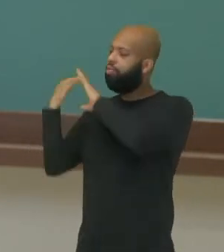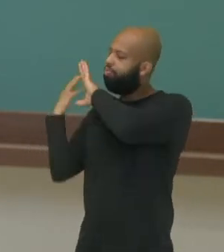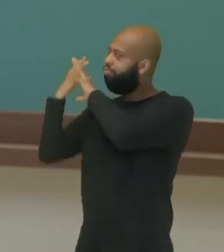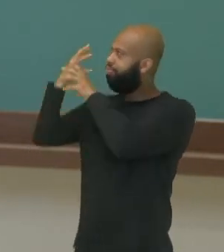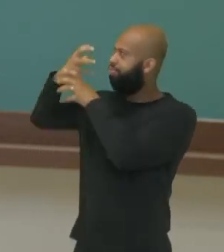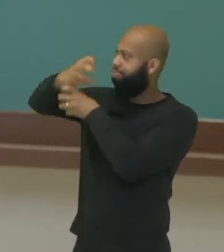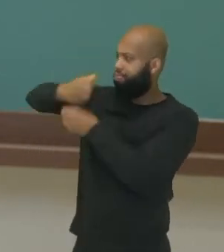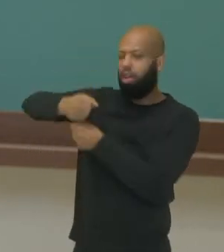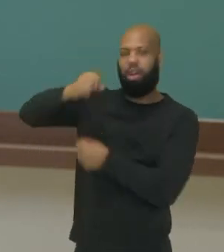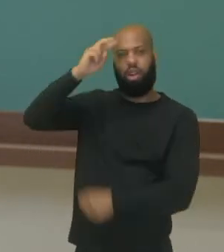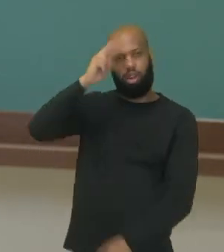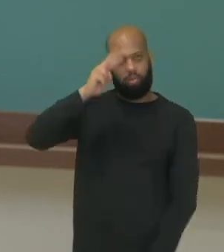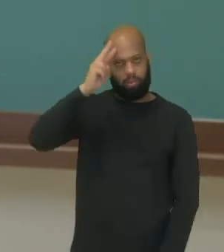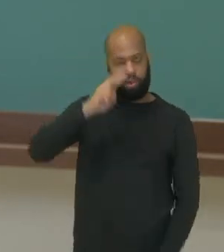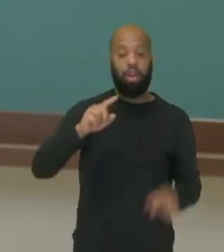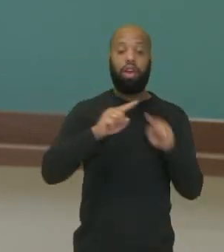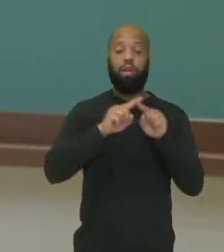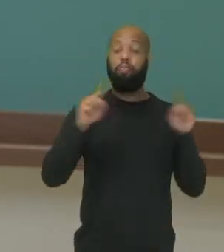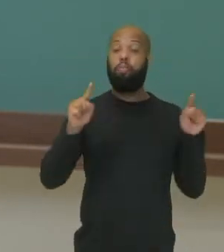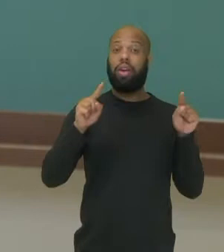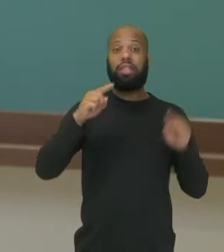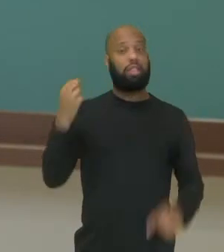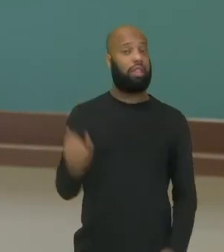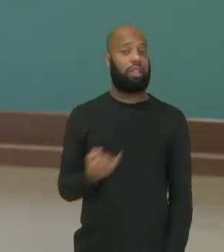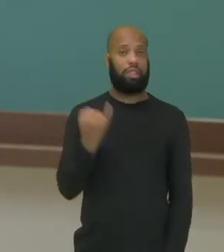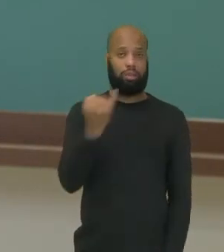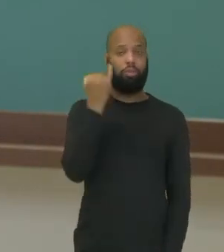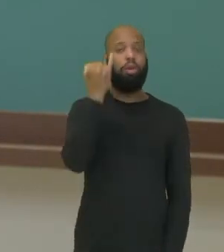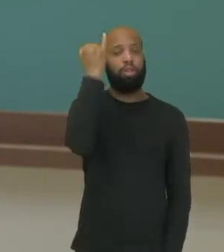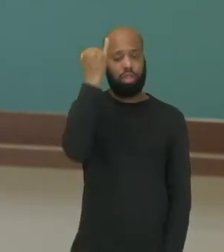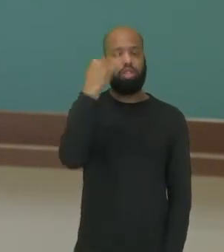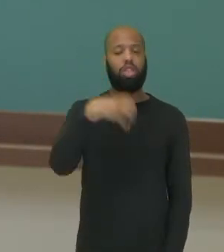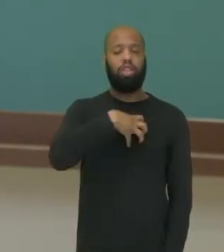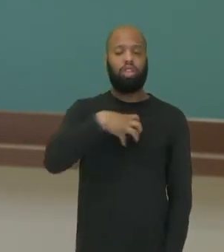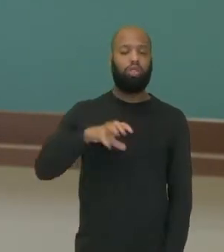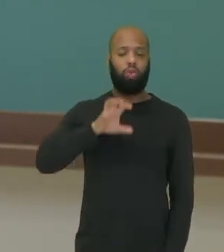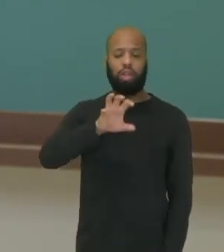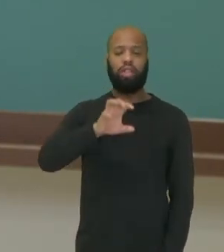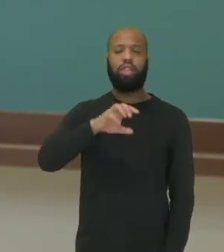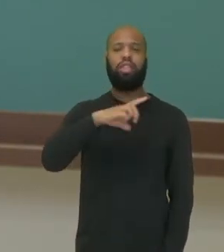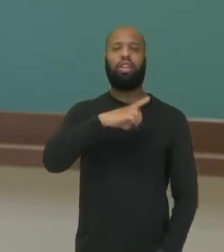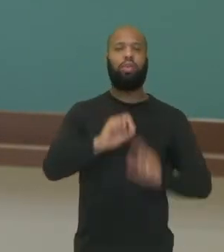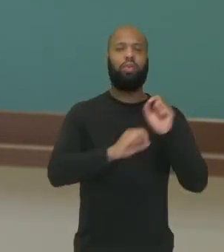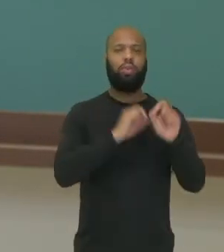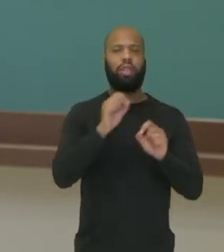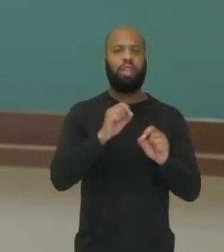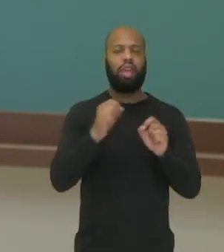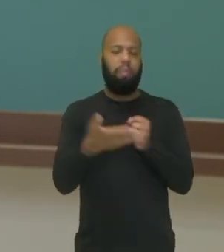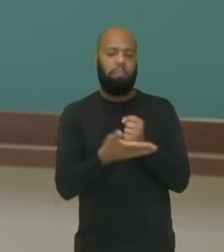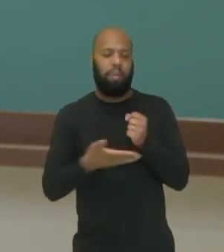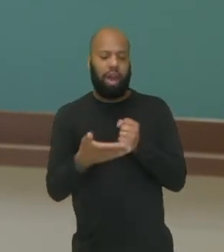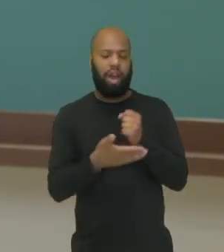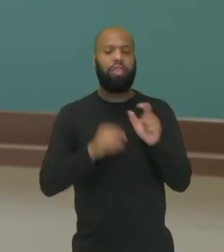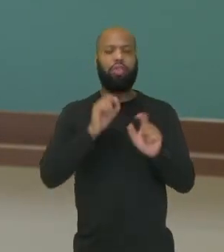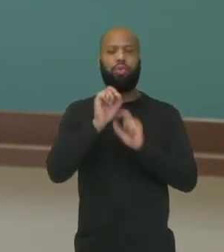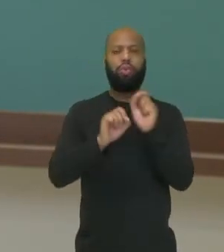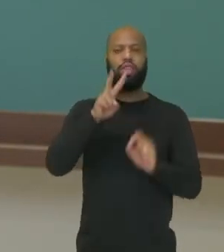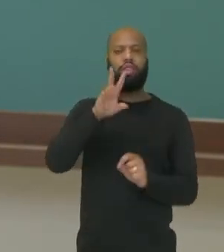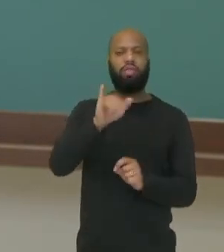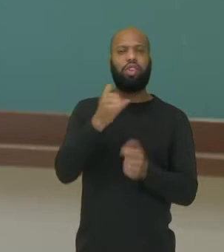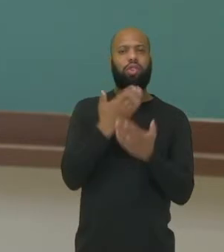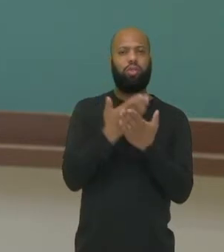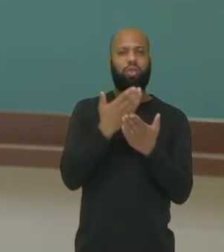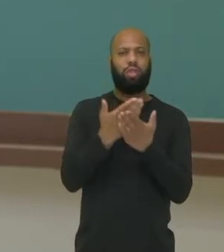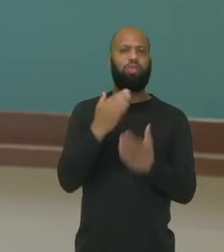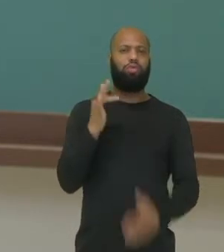anteriores. No entanto, eles são muito importantes para embasar mais ainda aquilo que você vai estudar